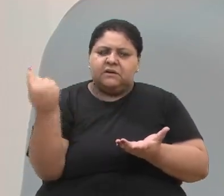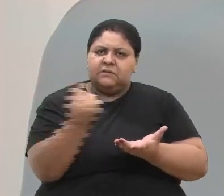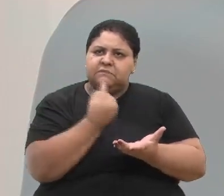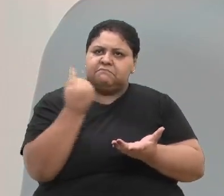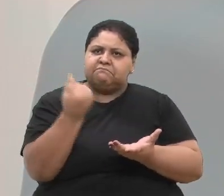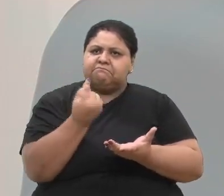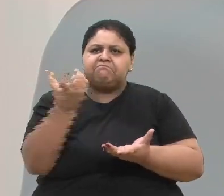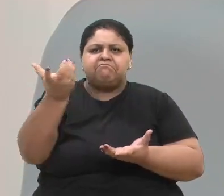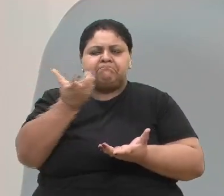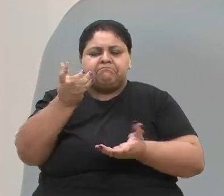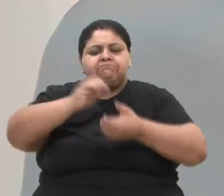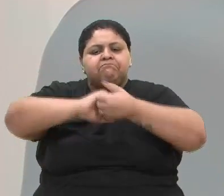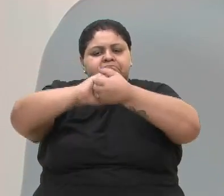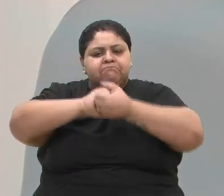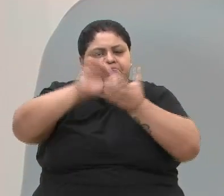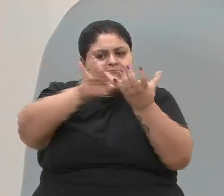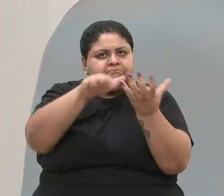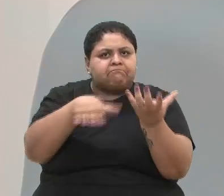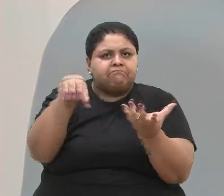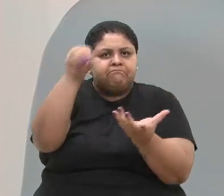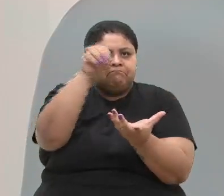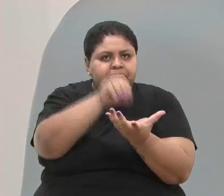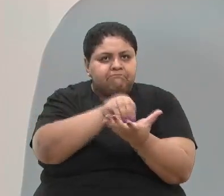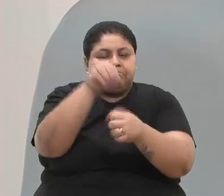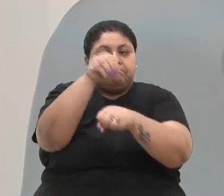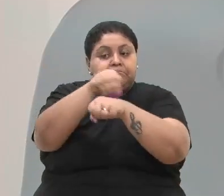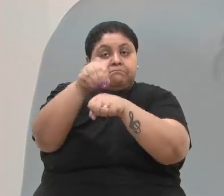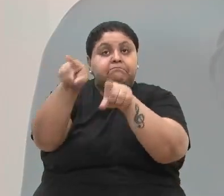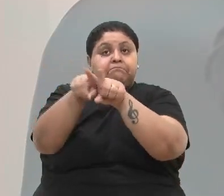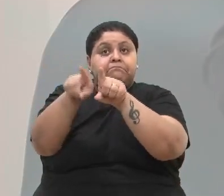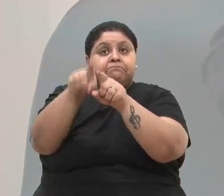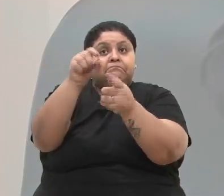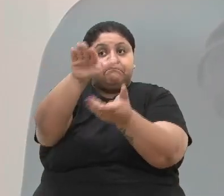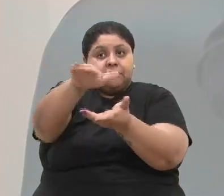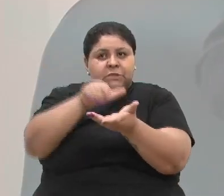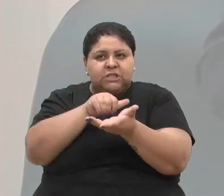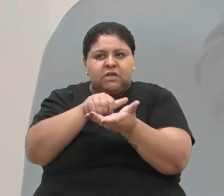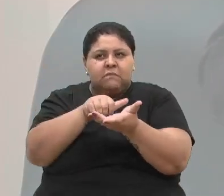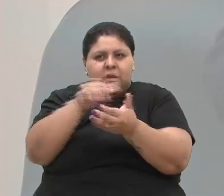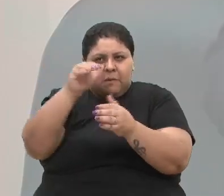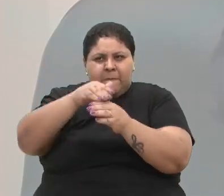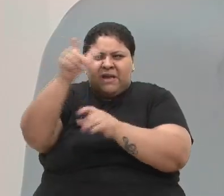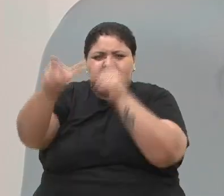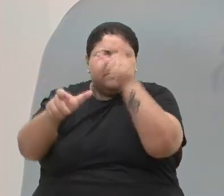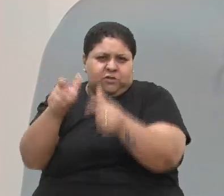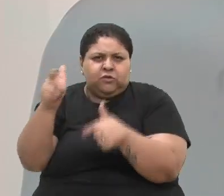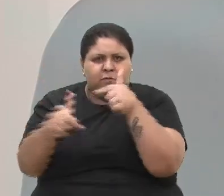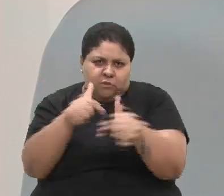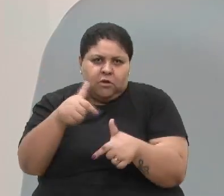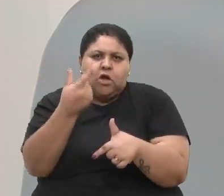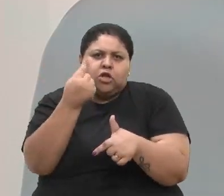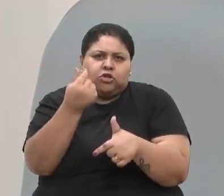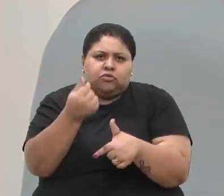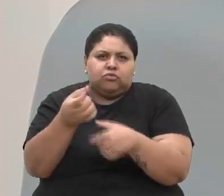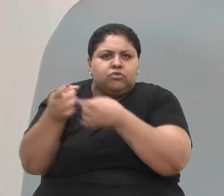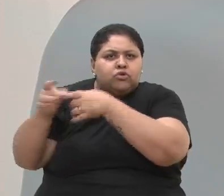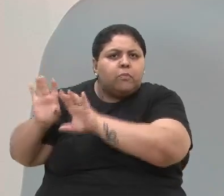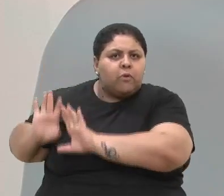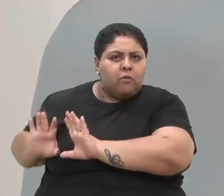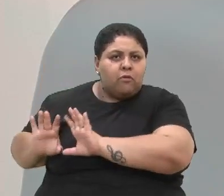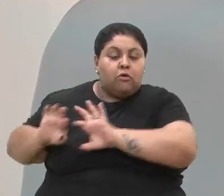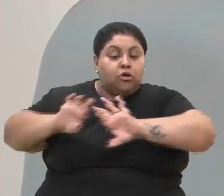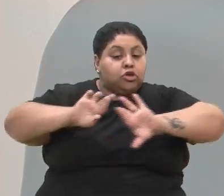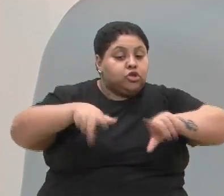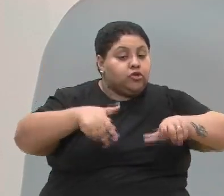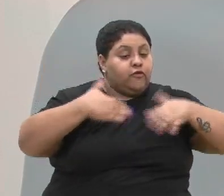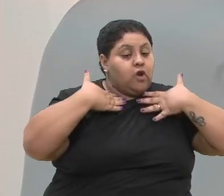Então eu quero saudar a Codeca, sugerir inclusive que contratem mais equipes com esse recurso que sobrou, diferente de um